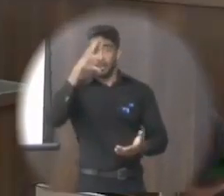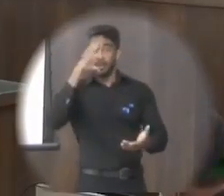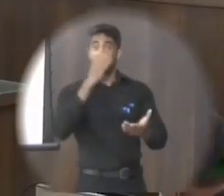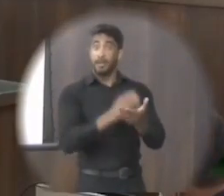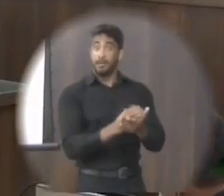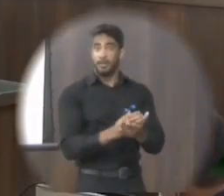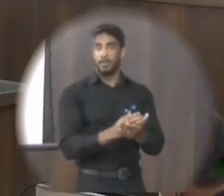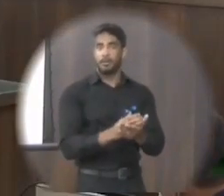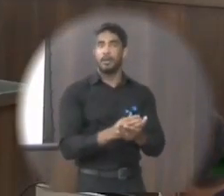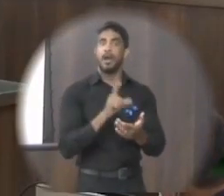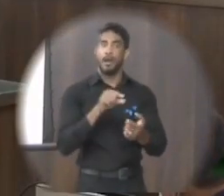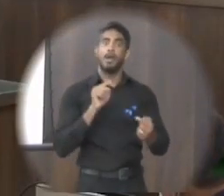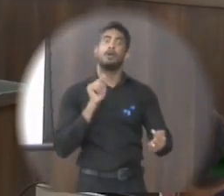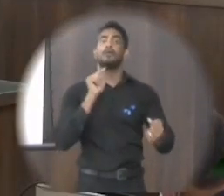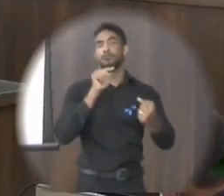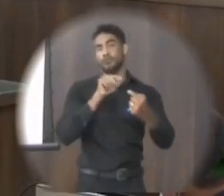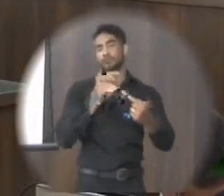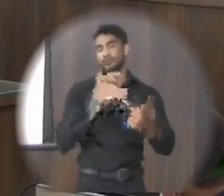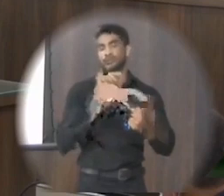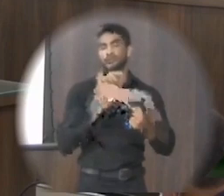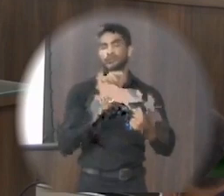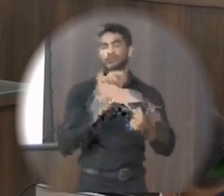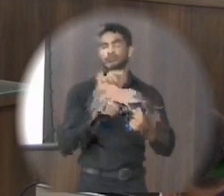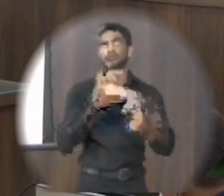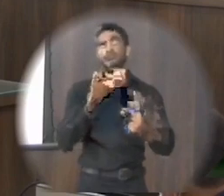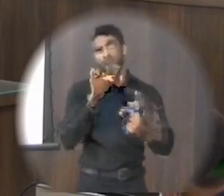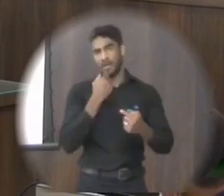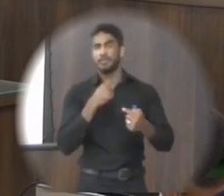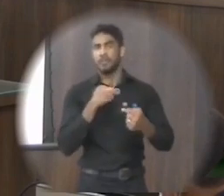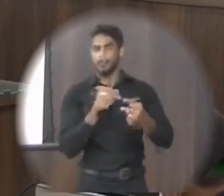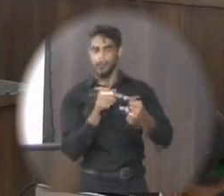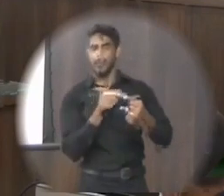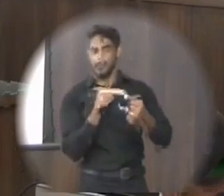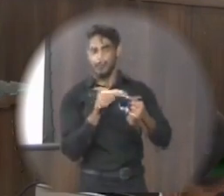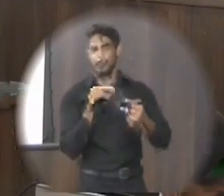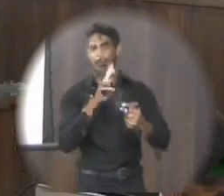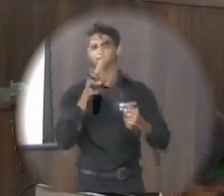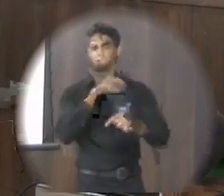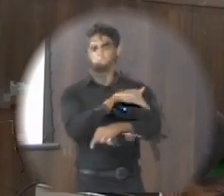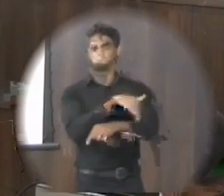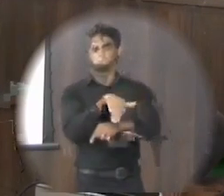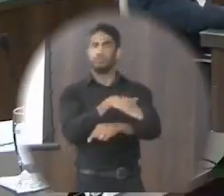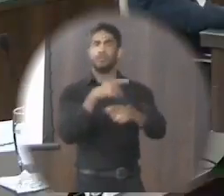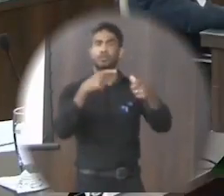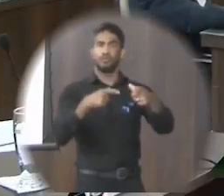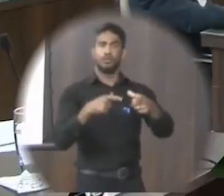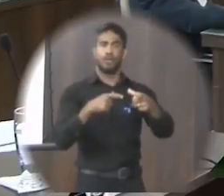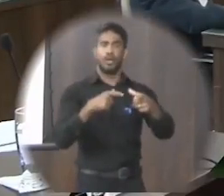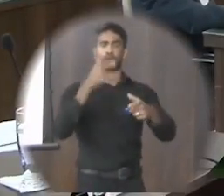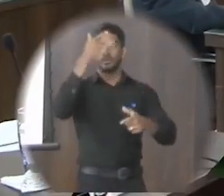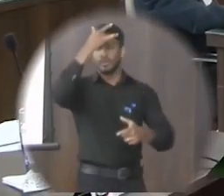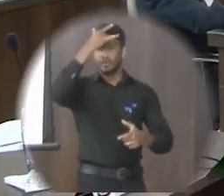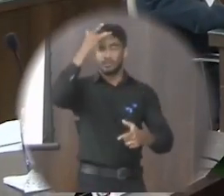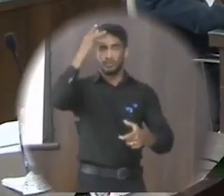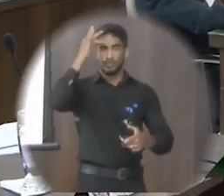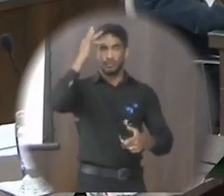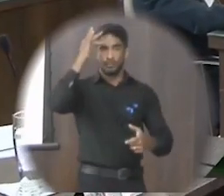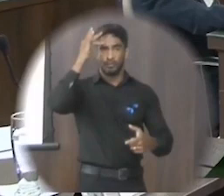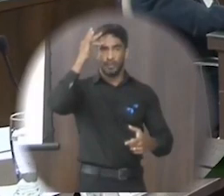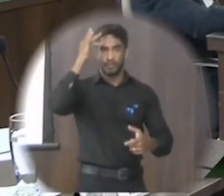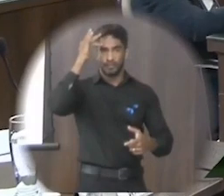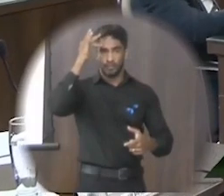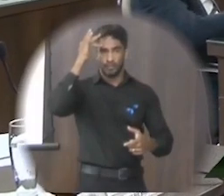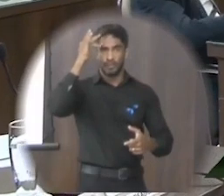é algo objetivo, né? Não faz sentido você dar nome, né, a um espaço público com pessoas